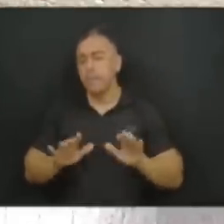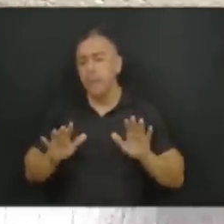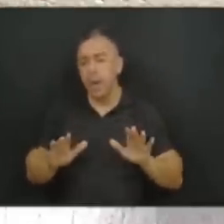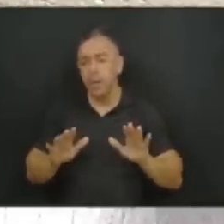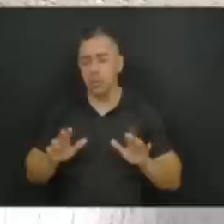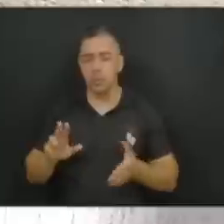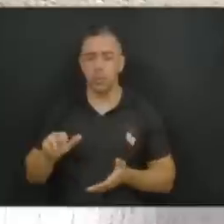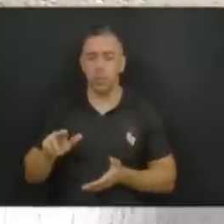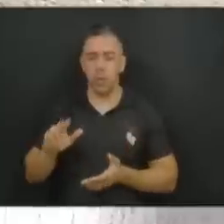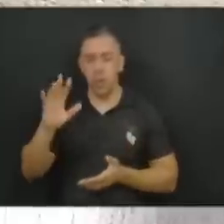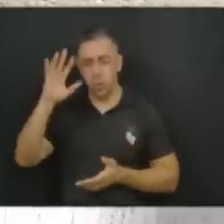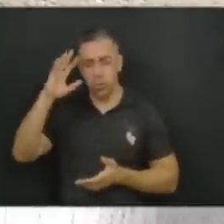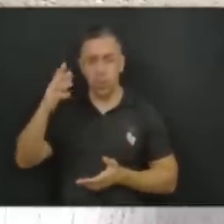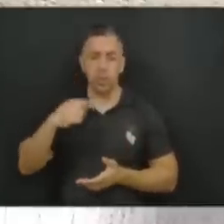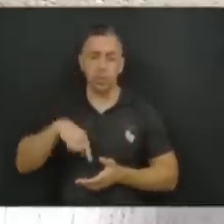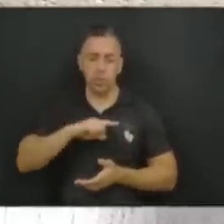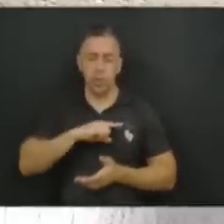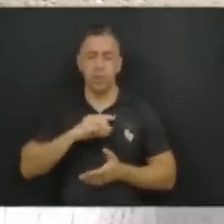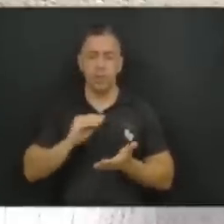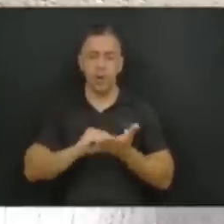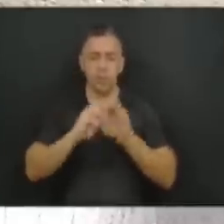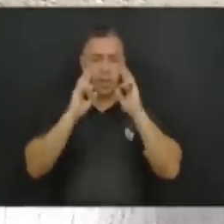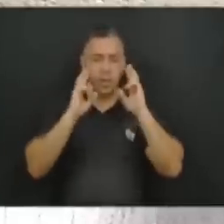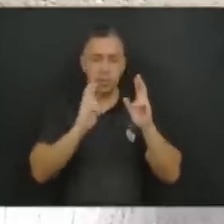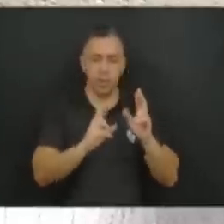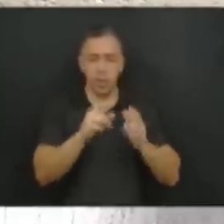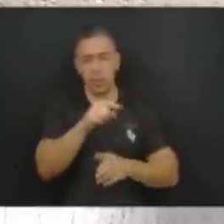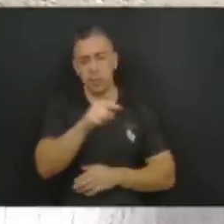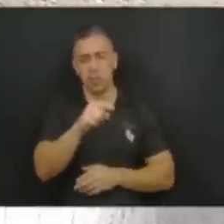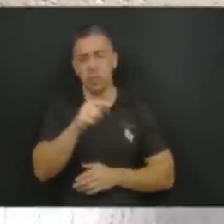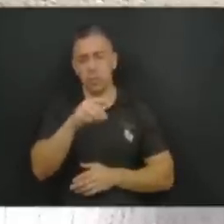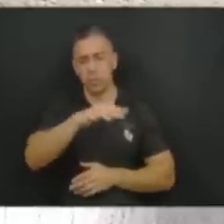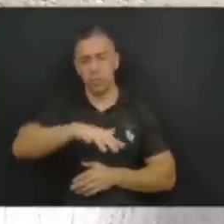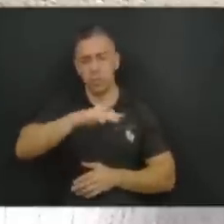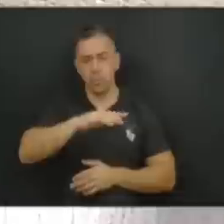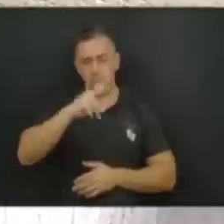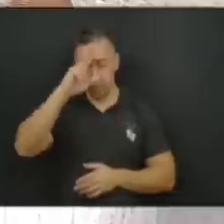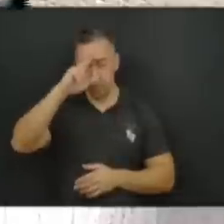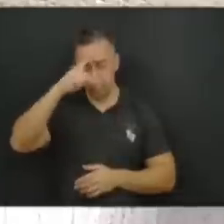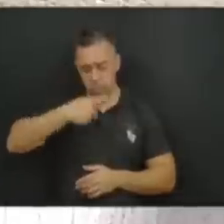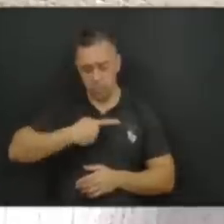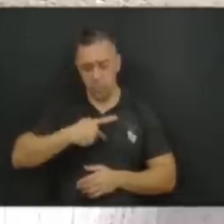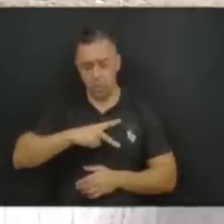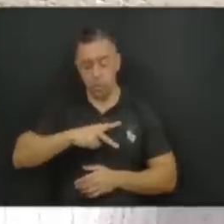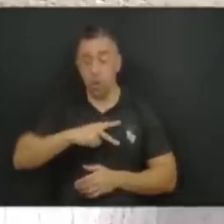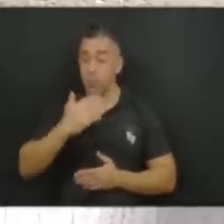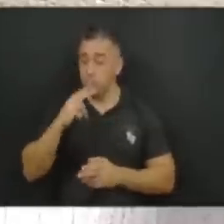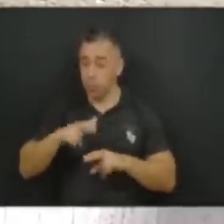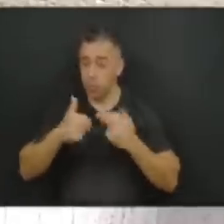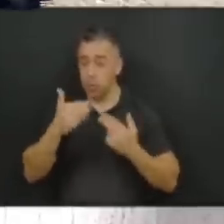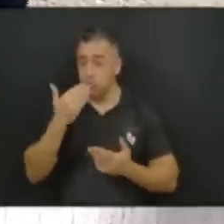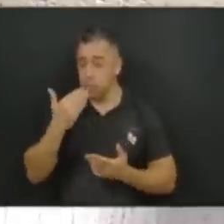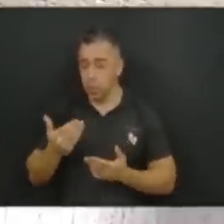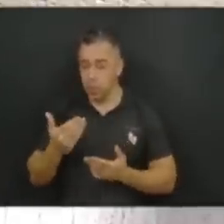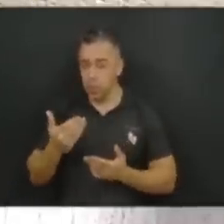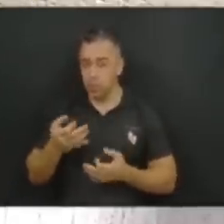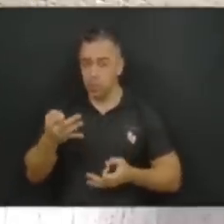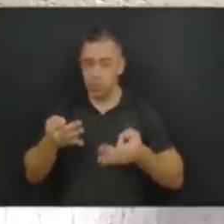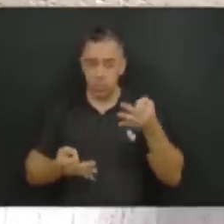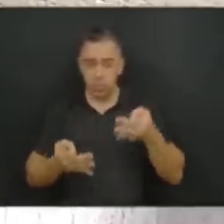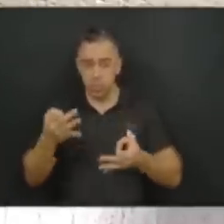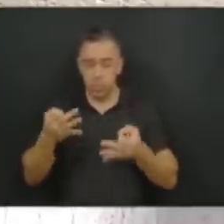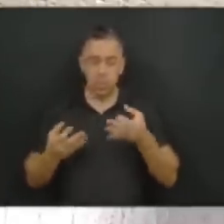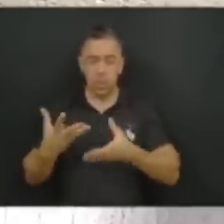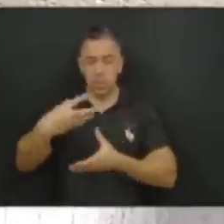jamais pode acontecer é a gente desrespeitar no campo pessoal por isso eu peço por questão de Justiça